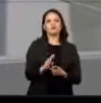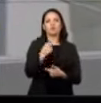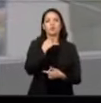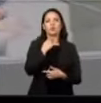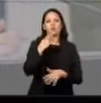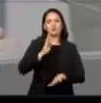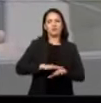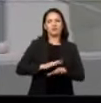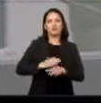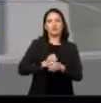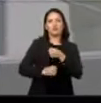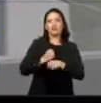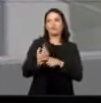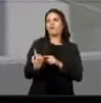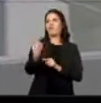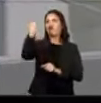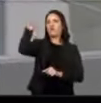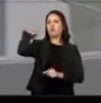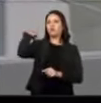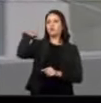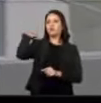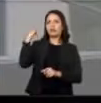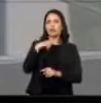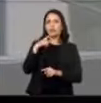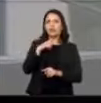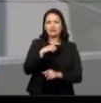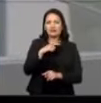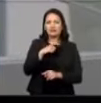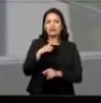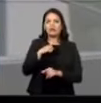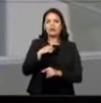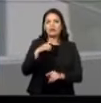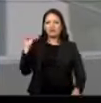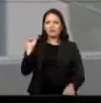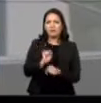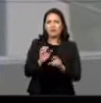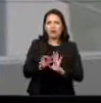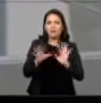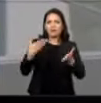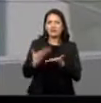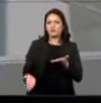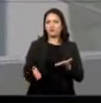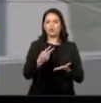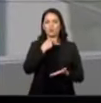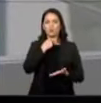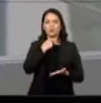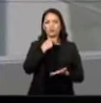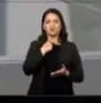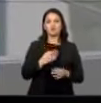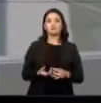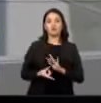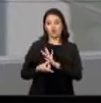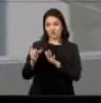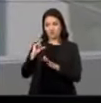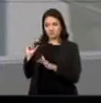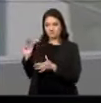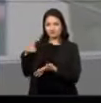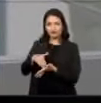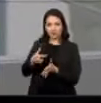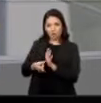nos avanços relativos à liberdade de expressão artística, da liberdade cultural. Antes de vir para cá, fiz uma rápida consulta